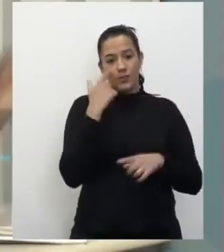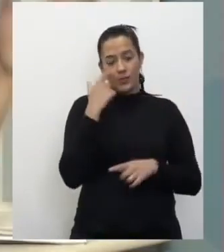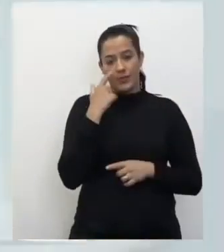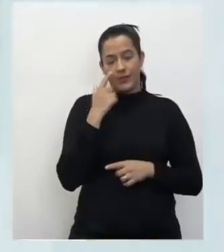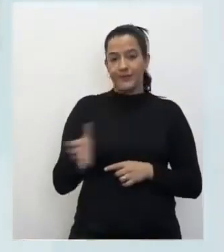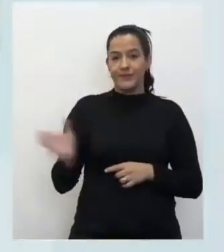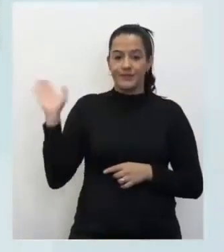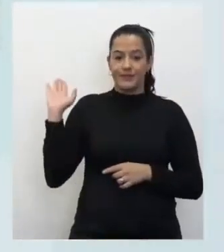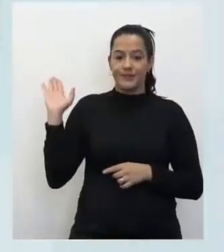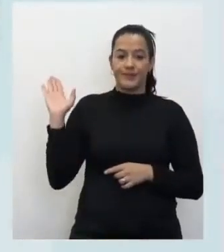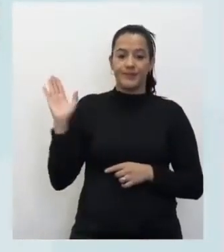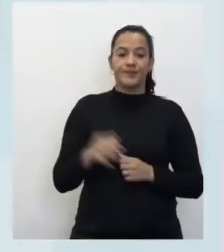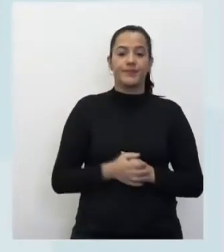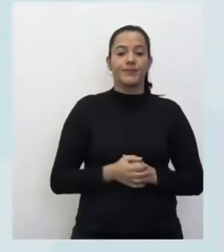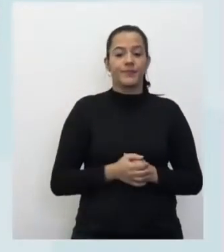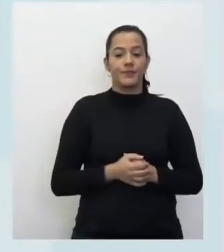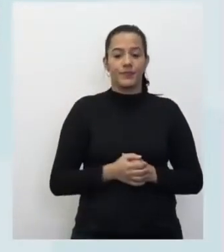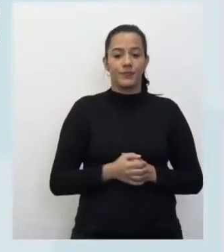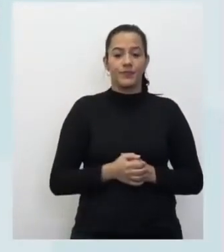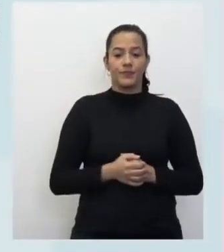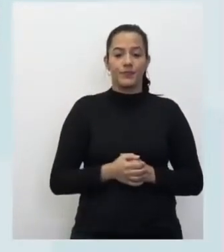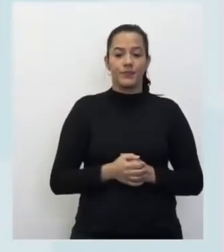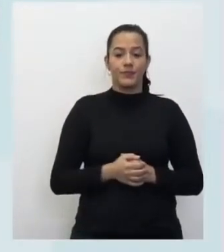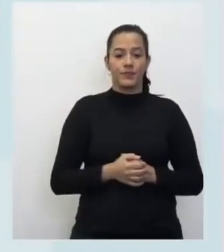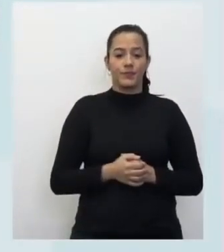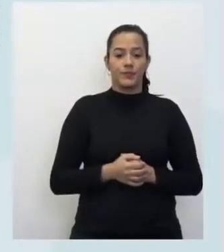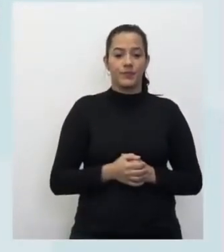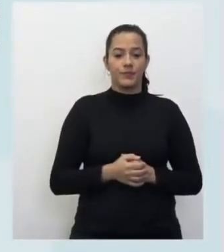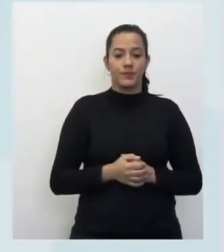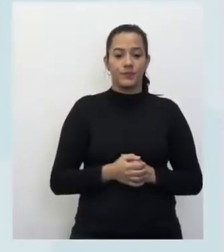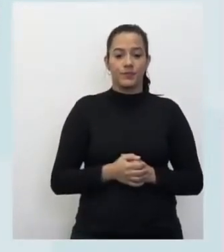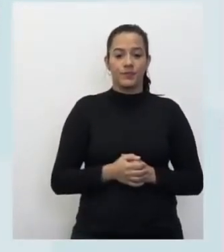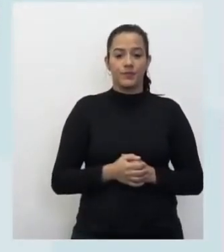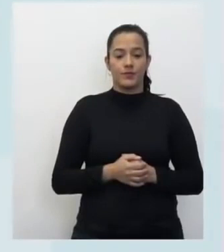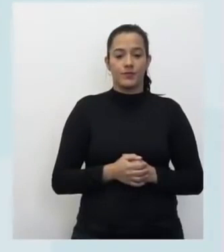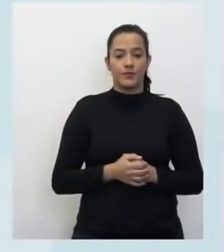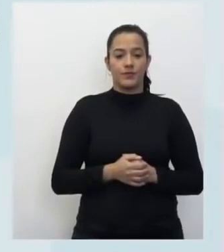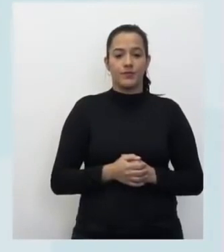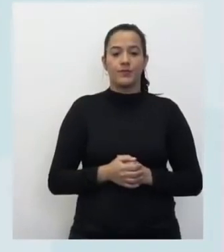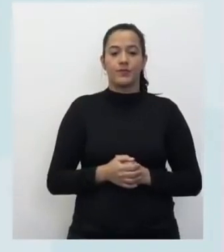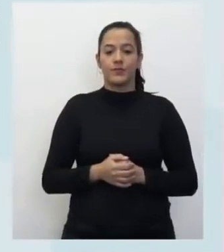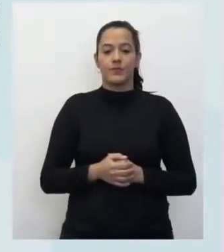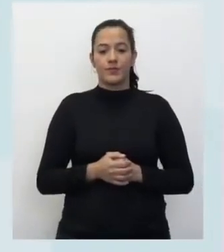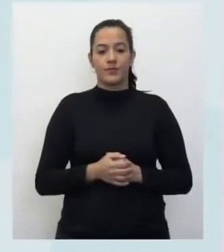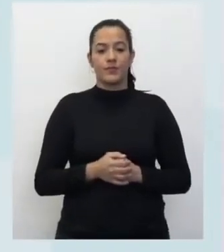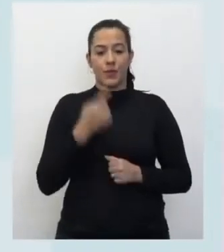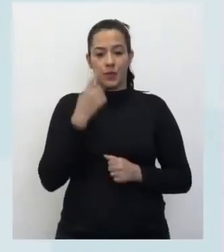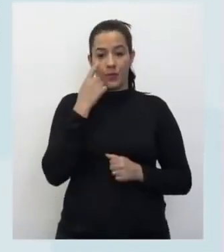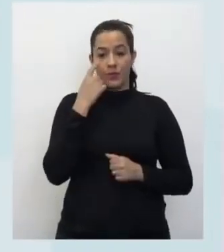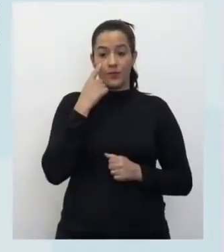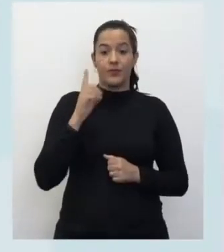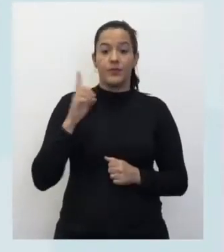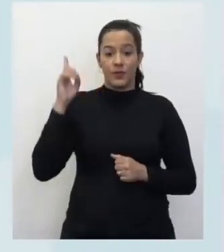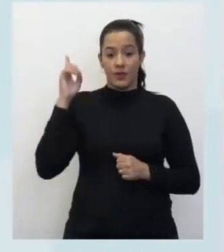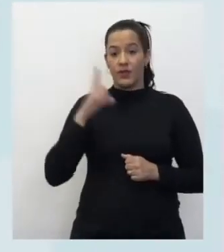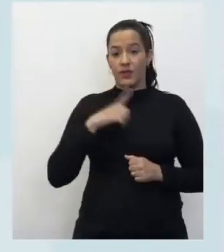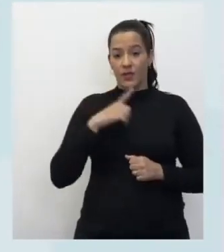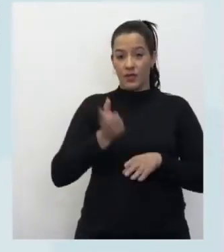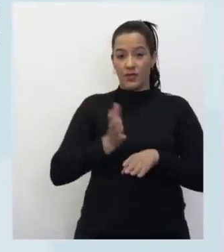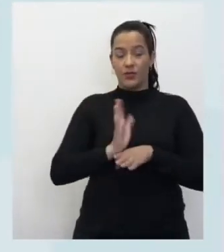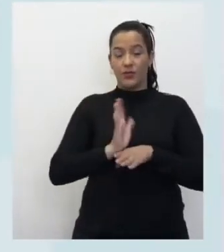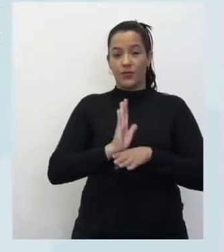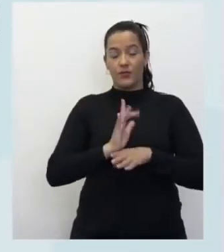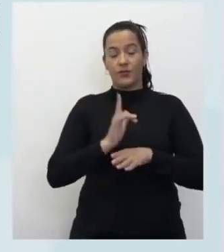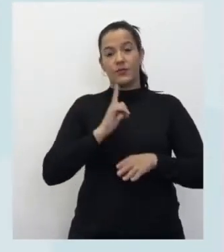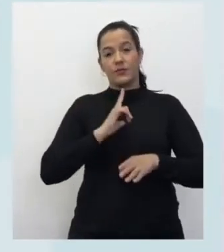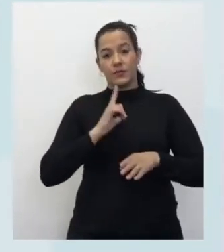telinha. Vamos tentar. A Maria Clara falando do Hulk, que aparece no Ragnarok também. Exatamente. Amor, mas aparece o Doutor Estranho. Repara quando o pai dele morre, o Odin, que eles acabam indo